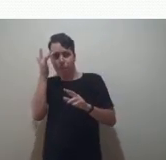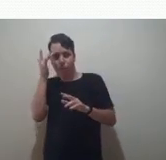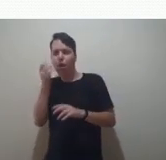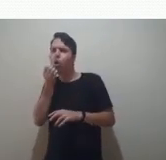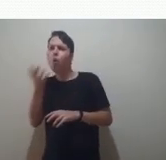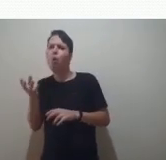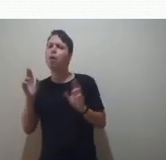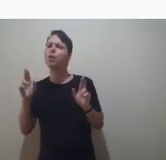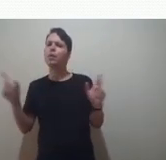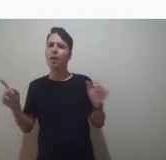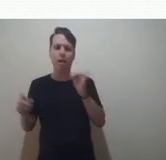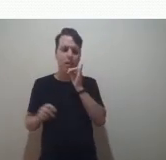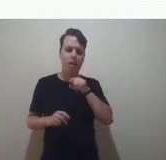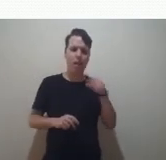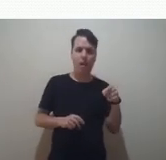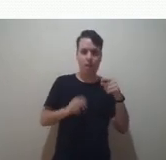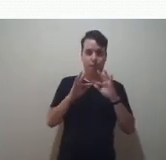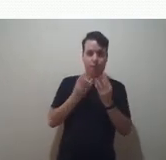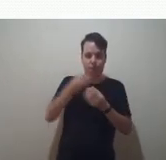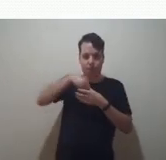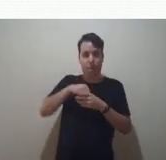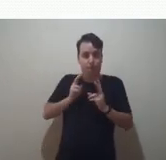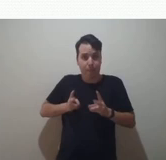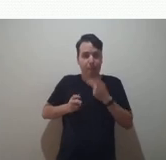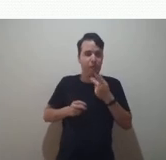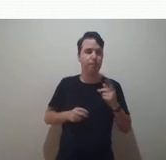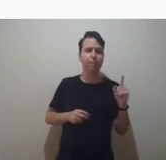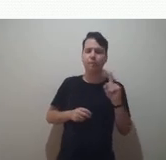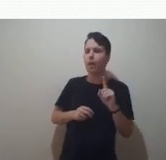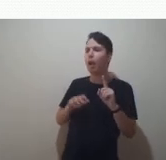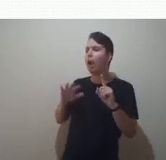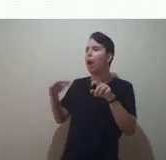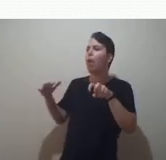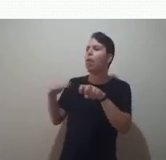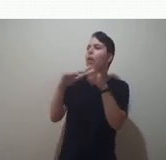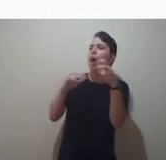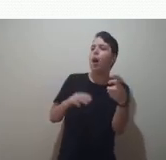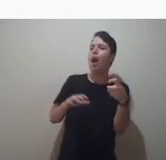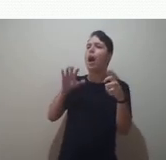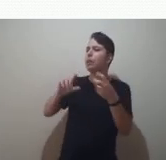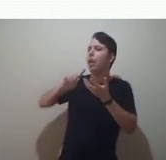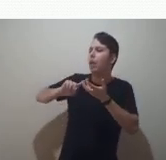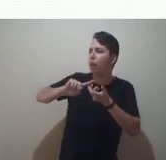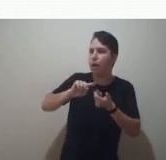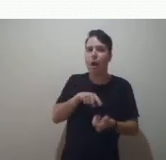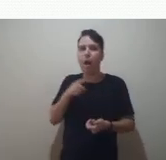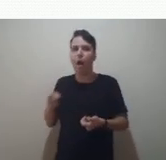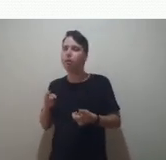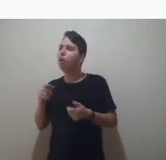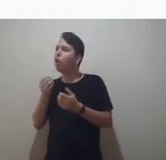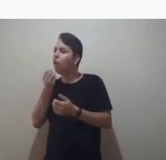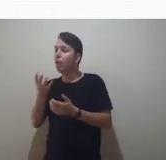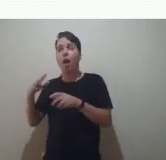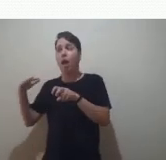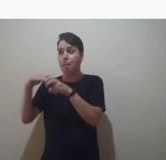pessoa conta uma história diferente. Por exemplo, uma pessoa fala que o animal foi atropelado de um jeito e outra pessoa fala